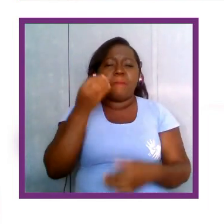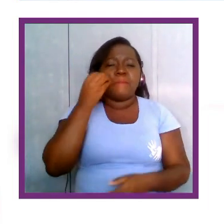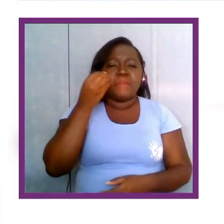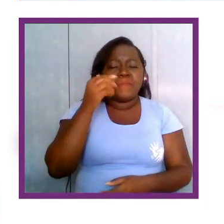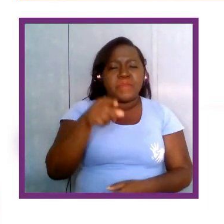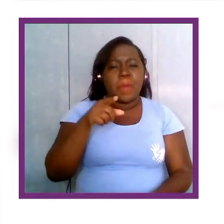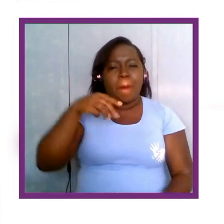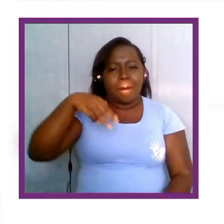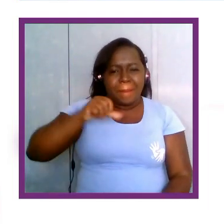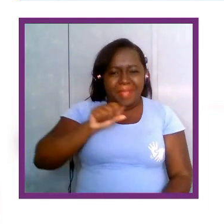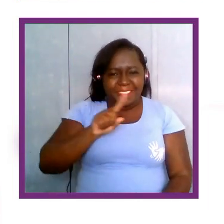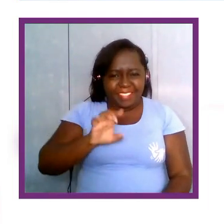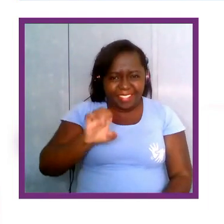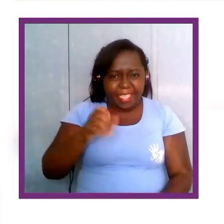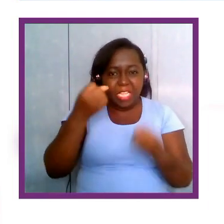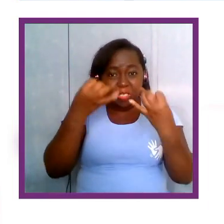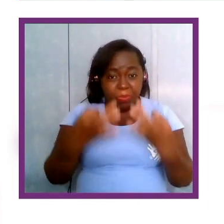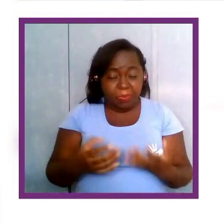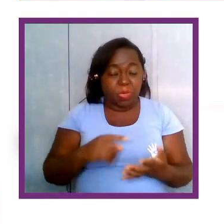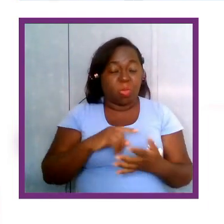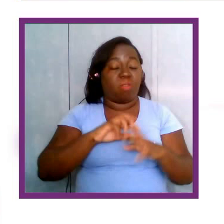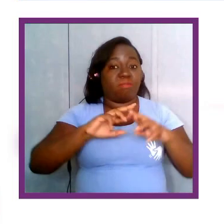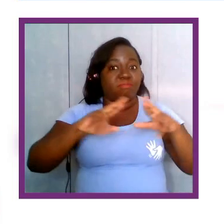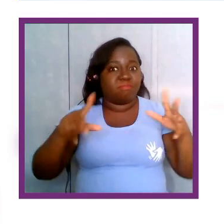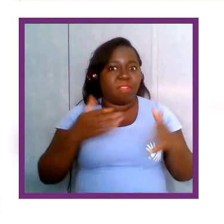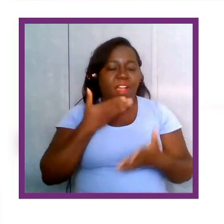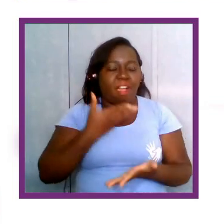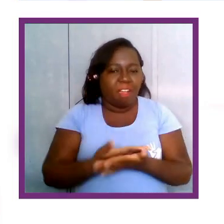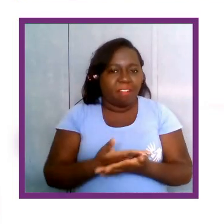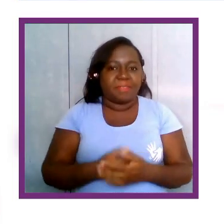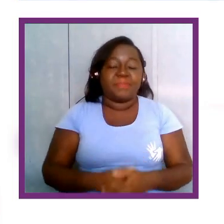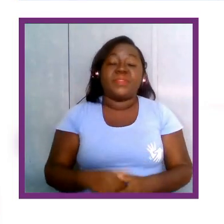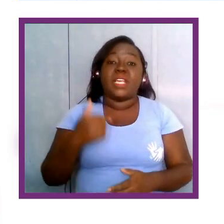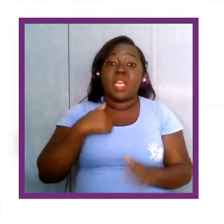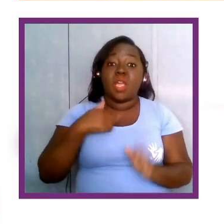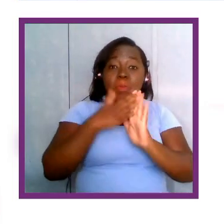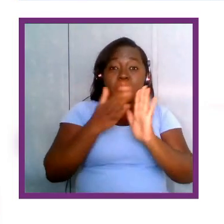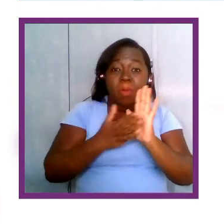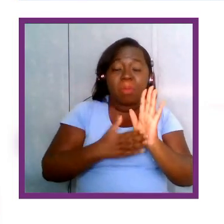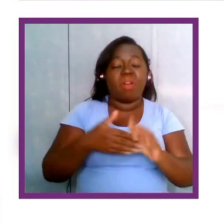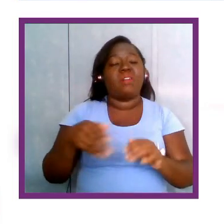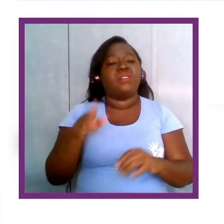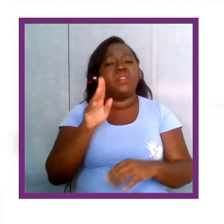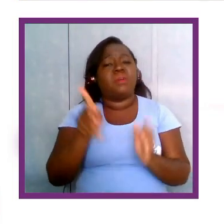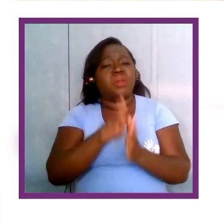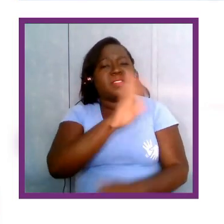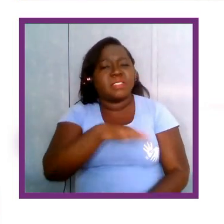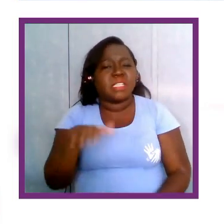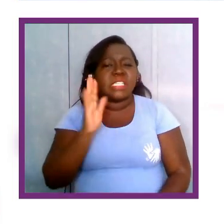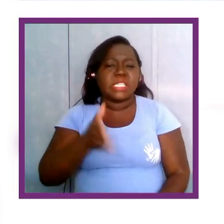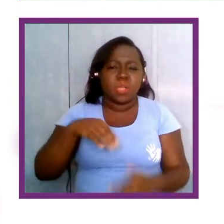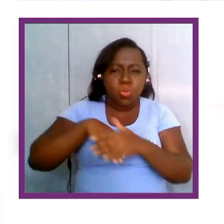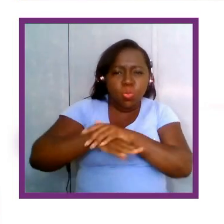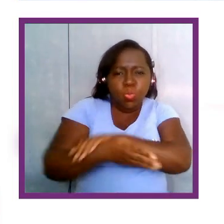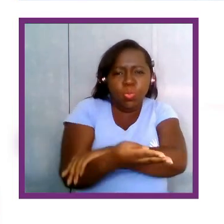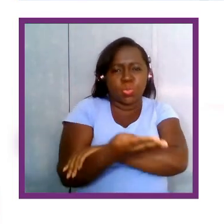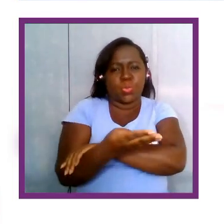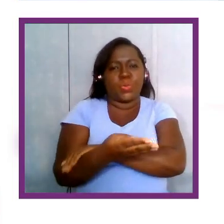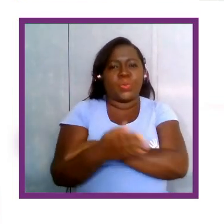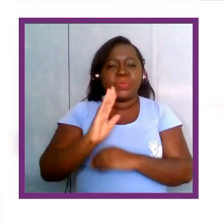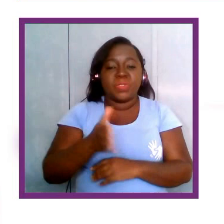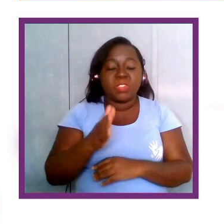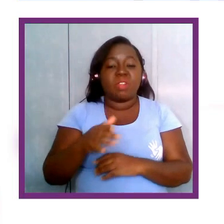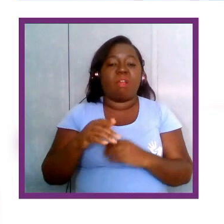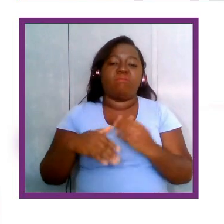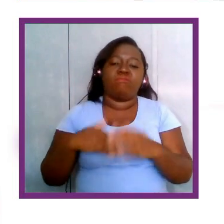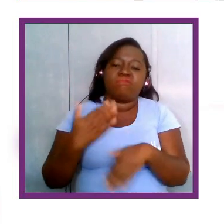Mas eu trouxe uma proposta que as crianças já estão bem habituadas a fazer na escola, mas com todo um acompanhamento